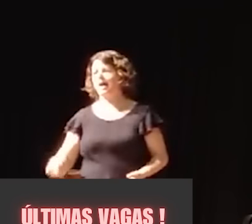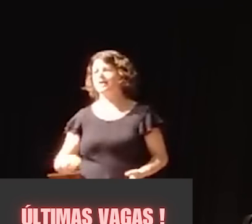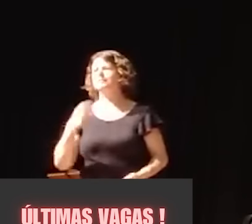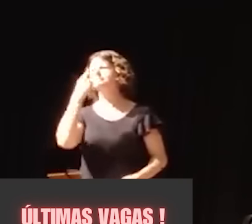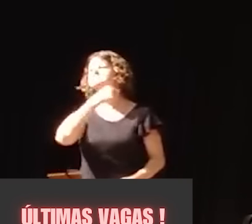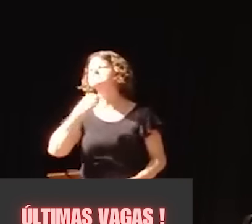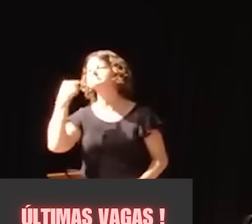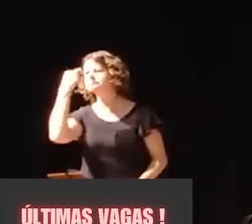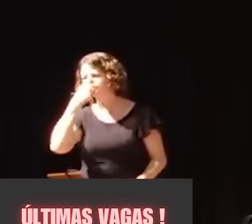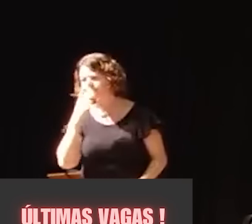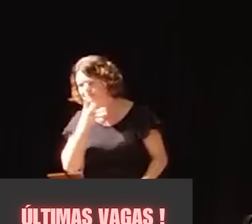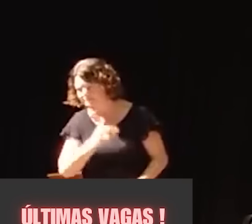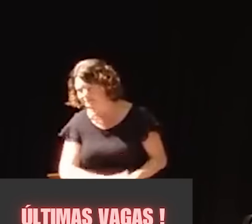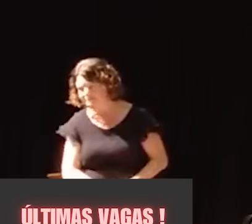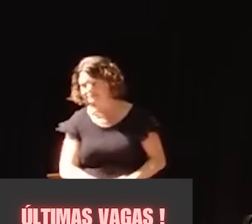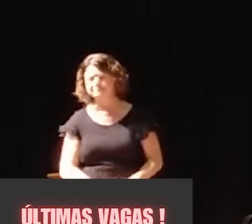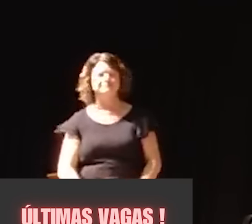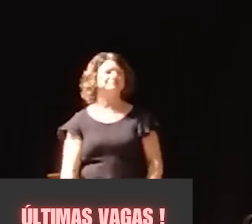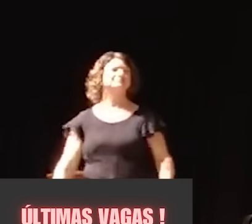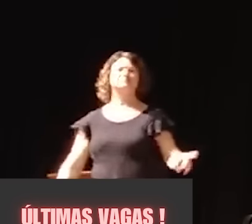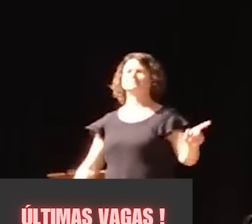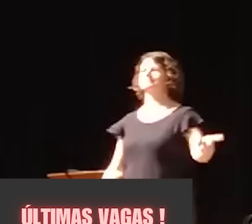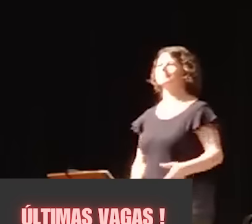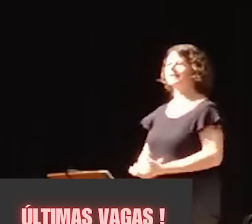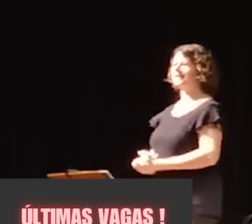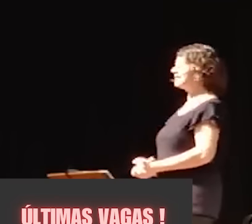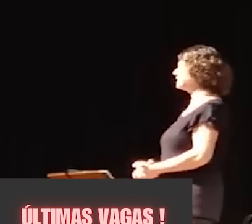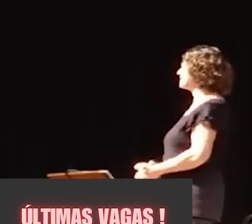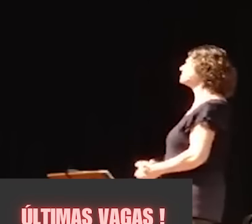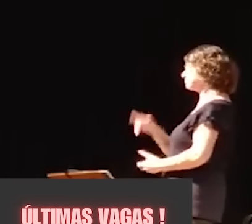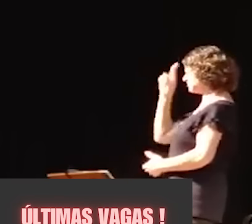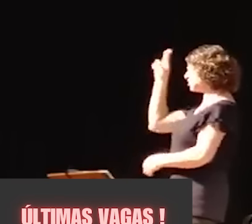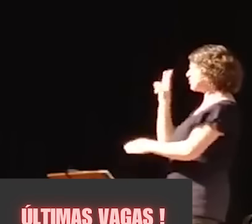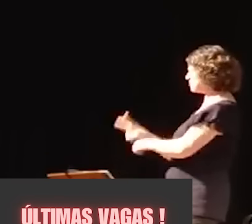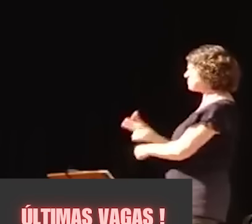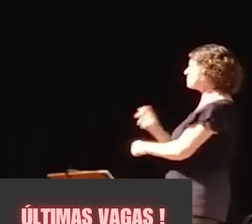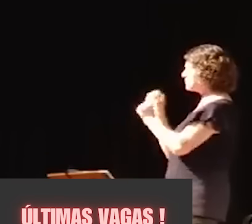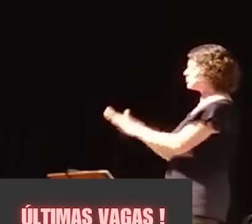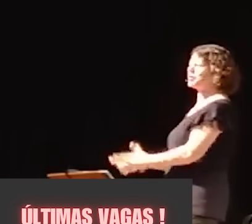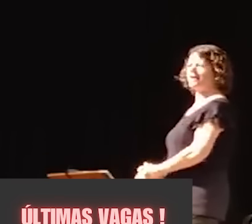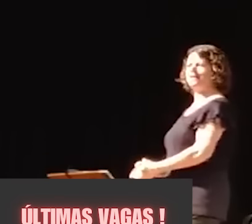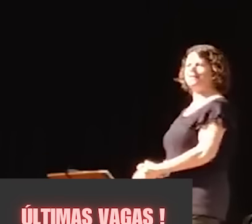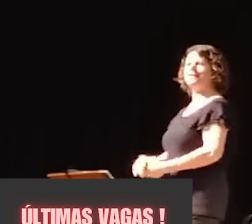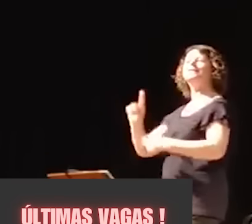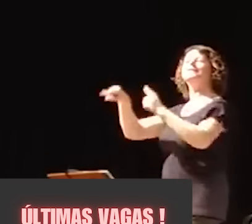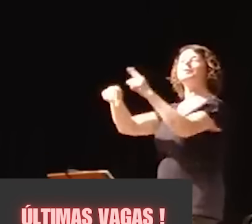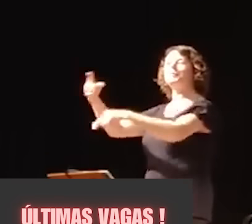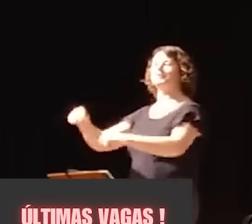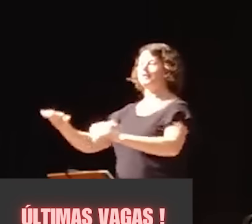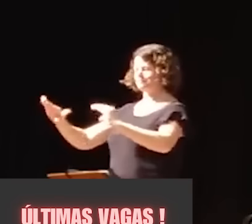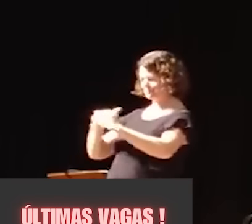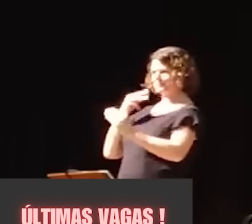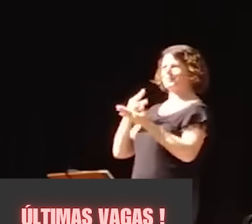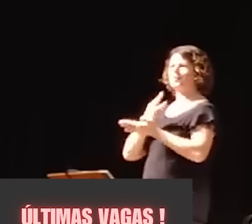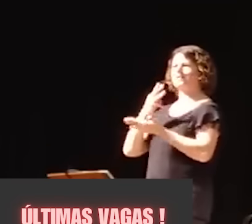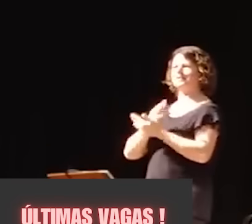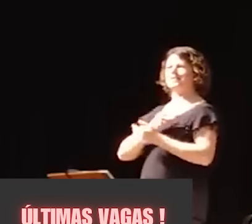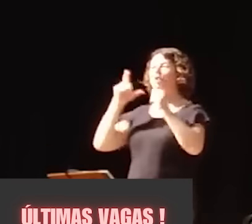contigo daqui a pouco ela me manda uma foto sentada no avião eu falei mas que aconteceu atrasou